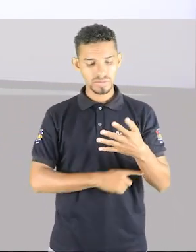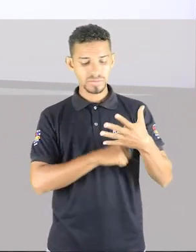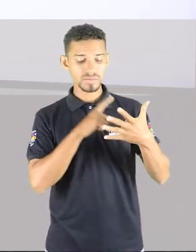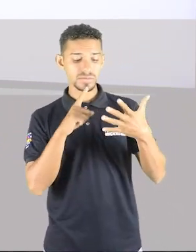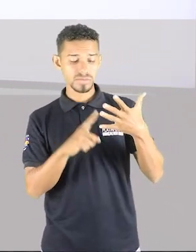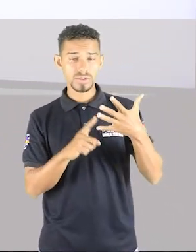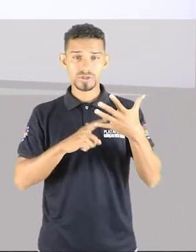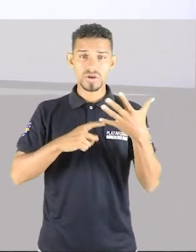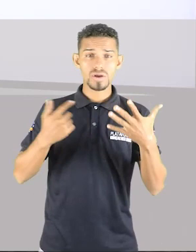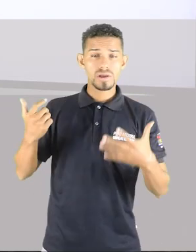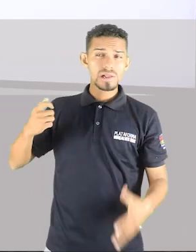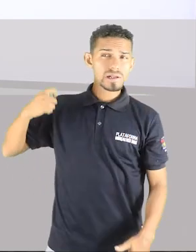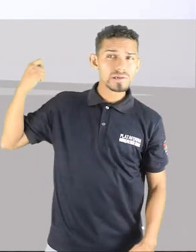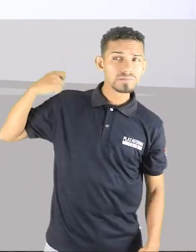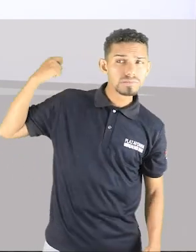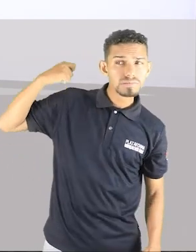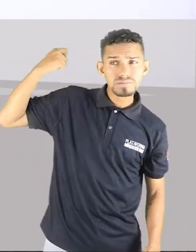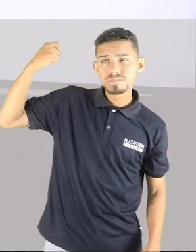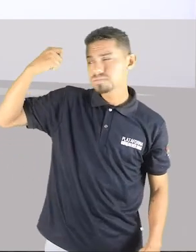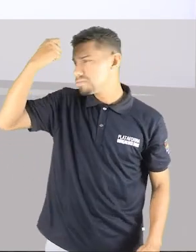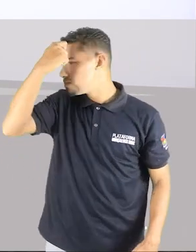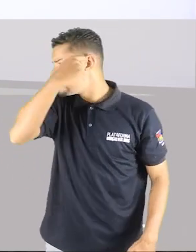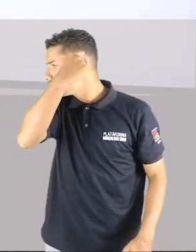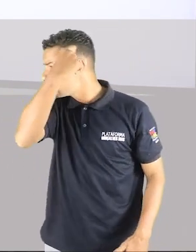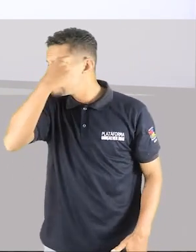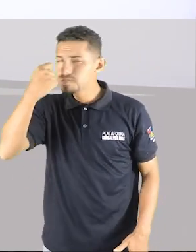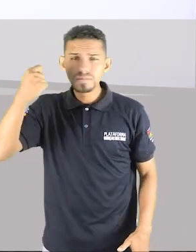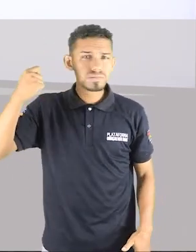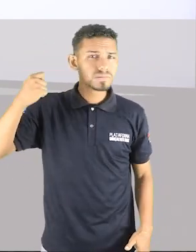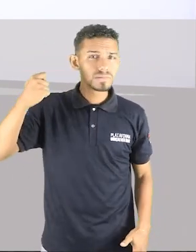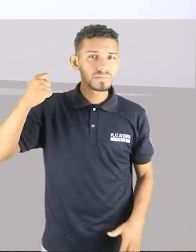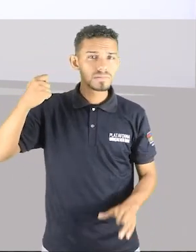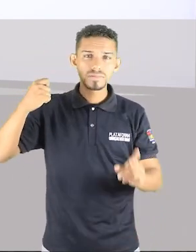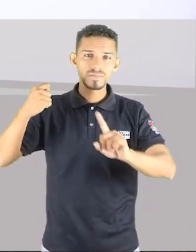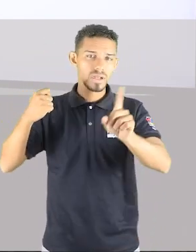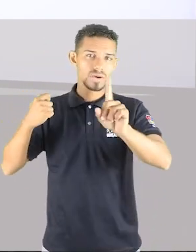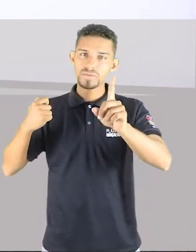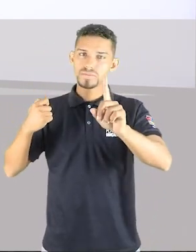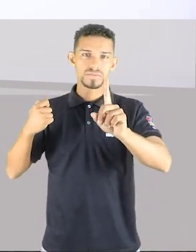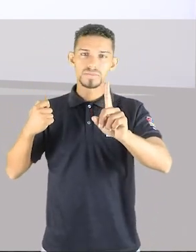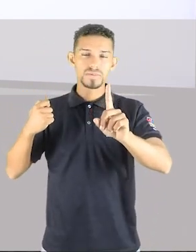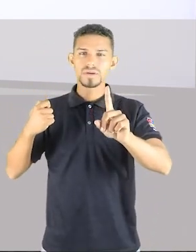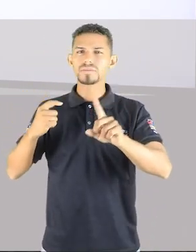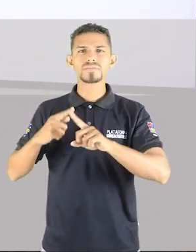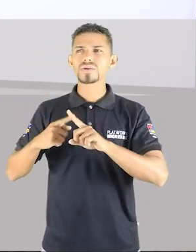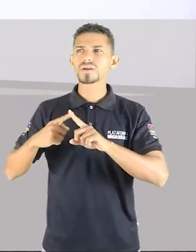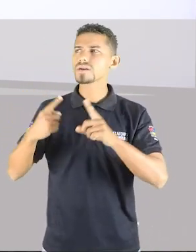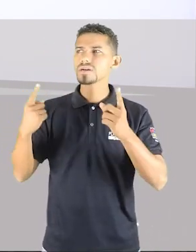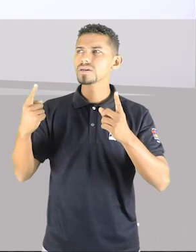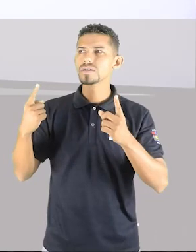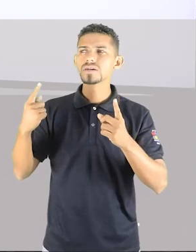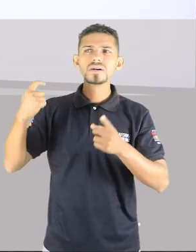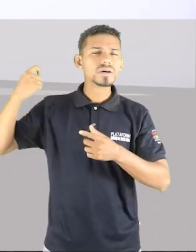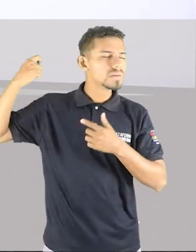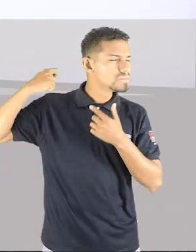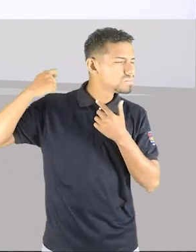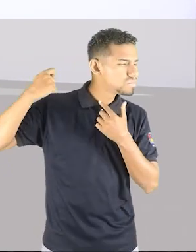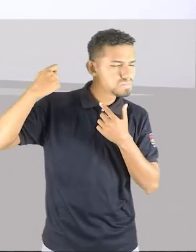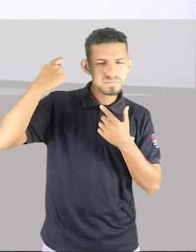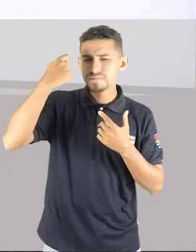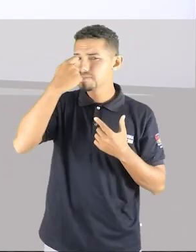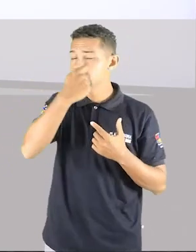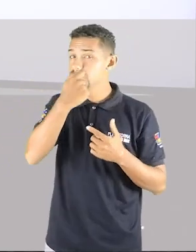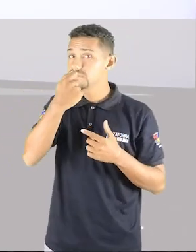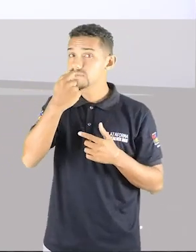e o secador de também seria um resistor Não por que Não porque o secador de cabelo ele